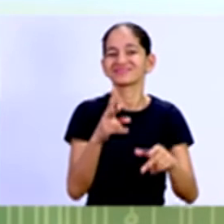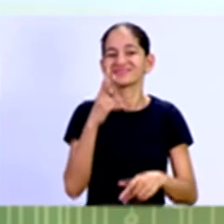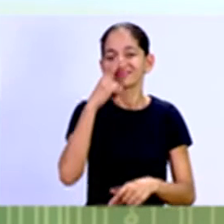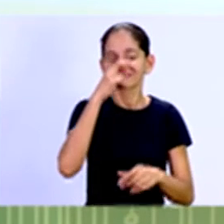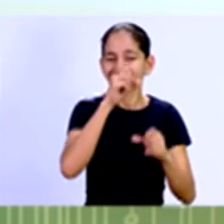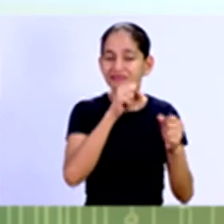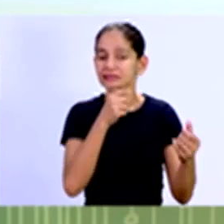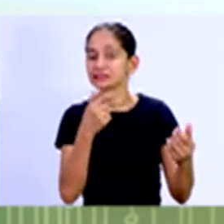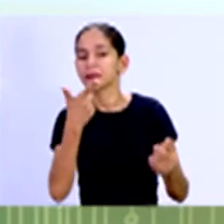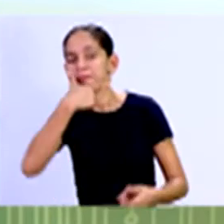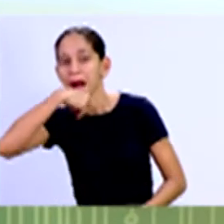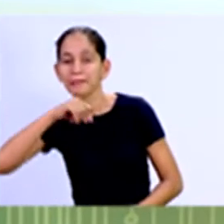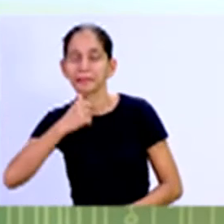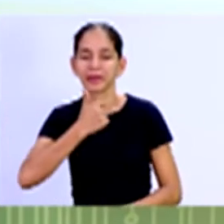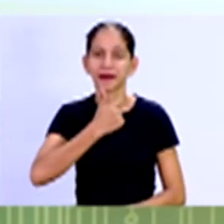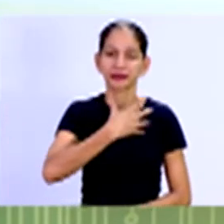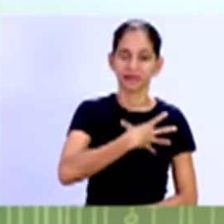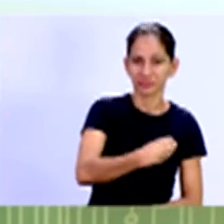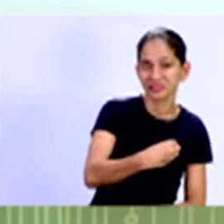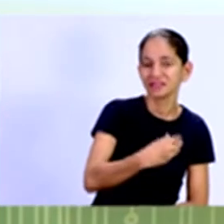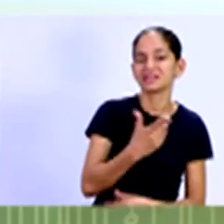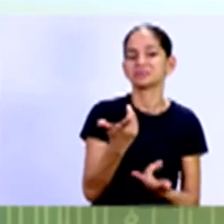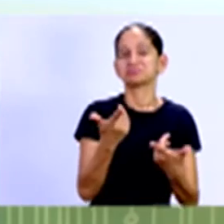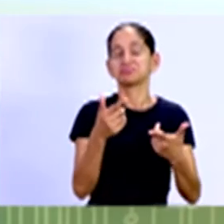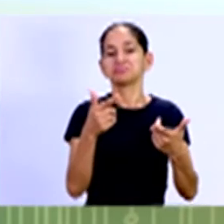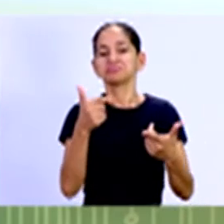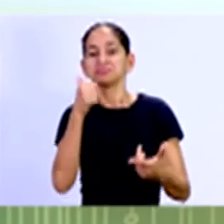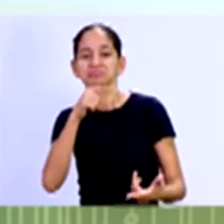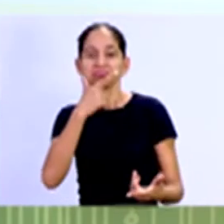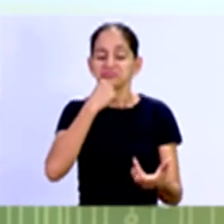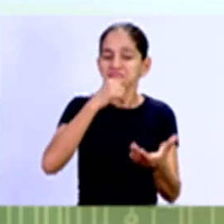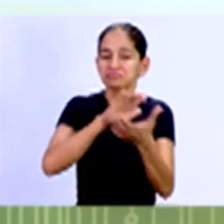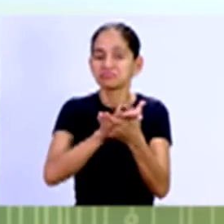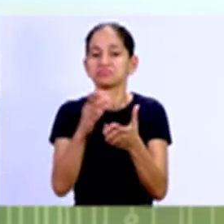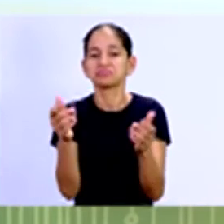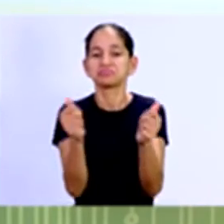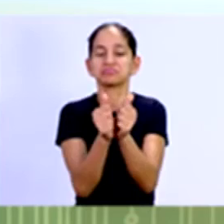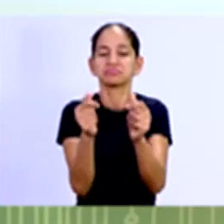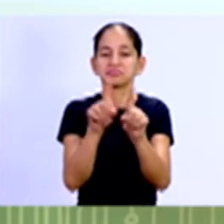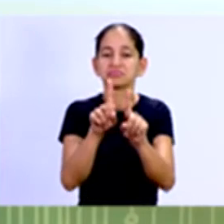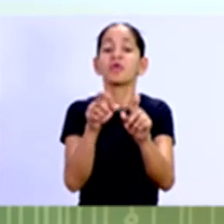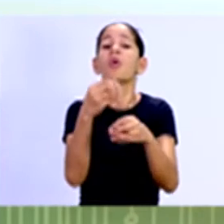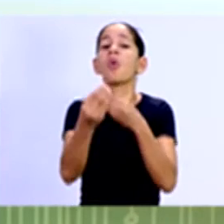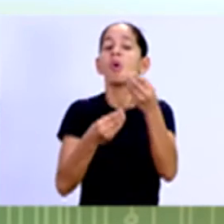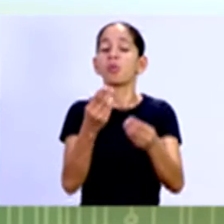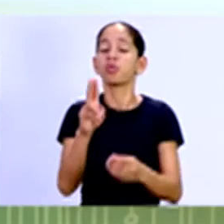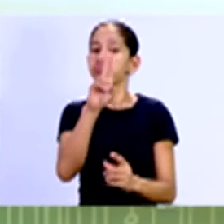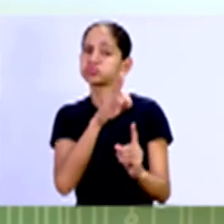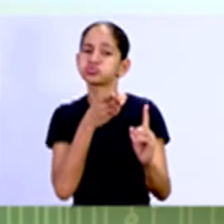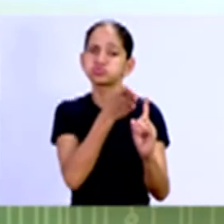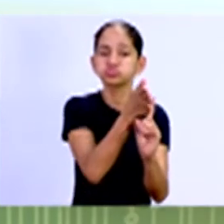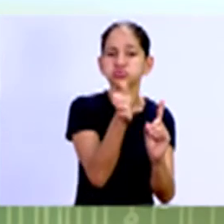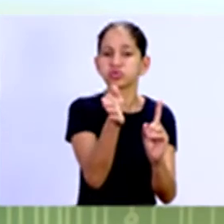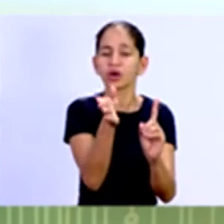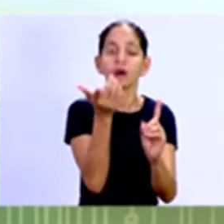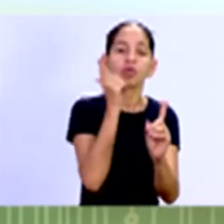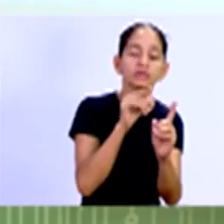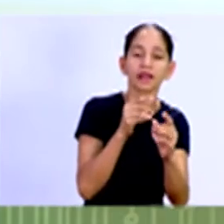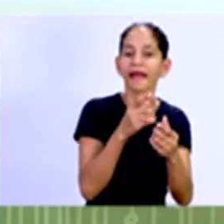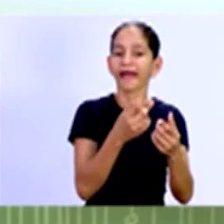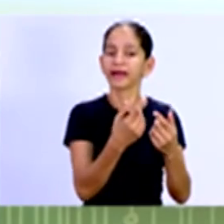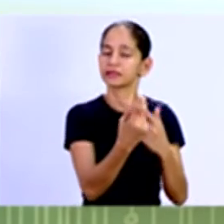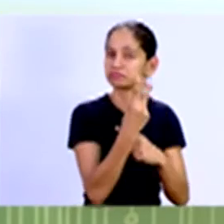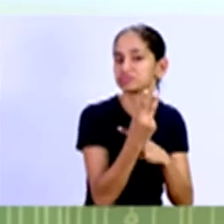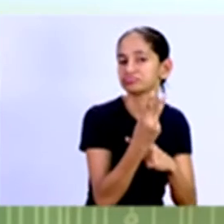relação entre pai e filho, uma relação entre marido e mulher, né? Até que ponto eu estou usando o meu marido, né? A relação